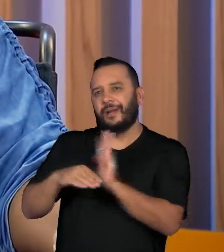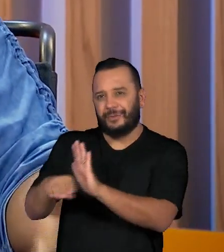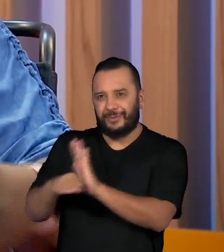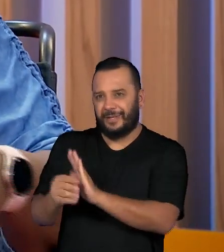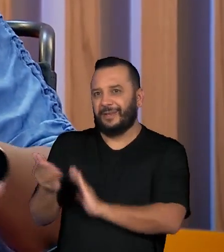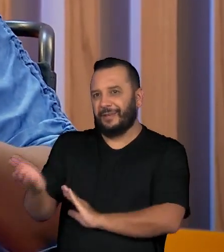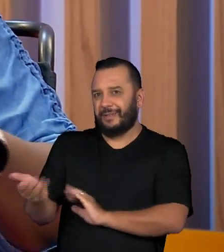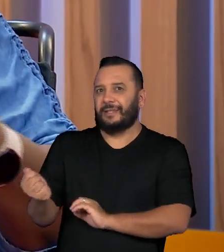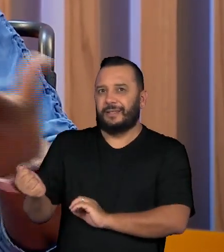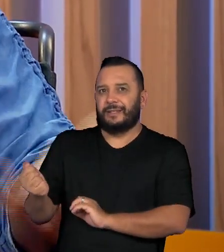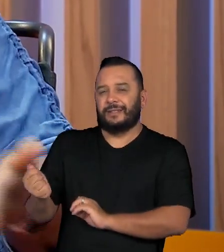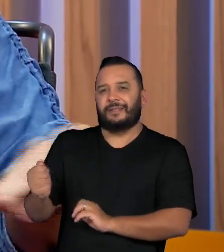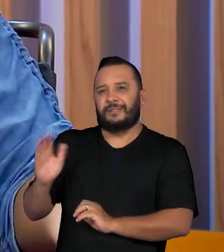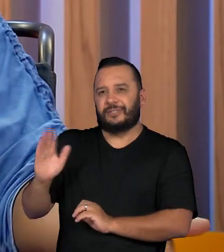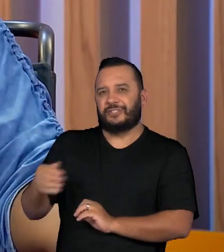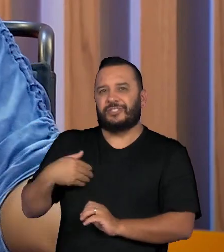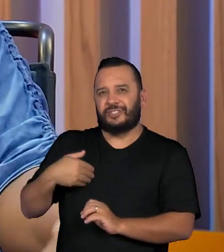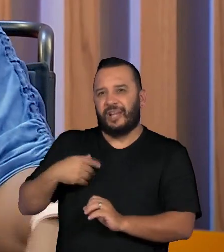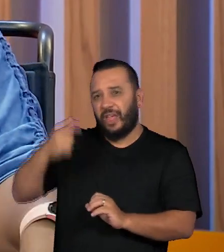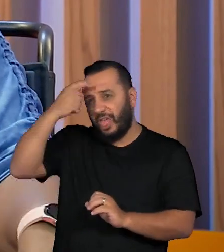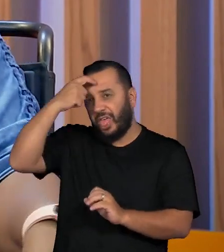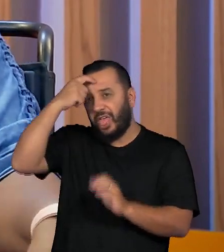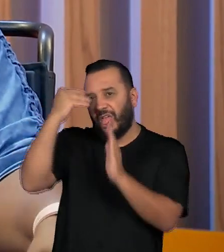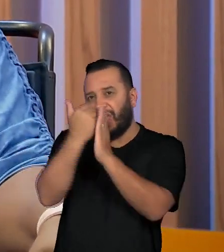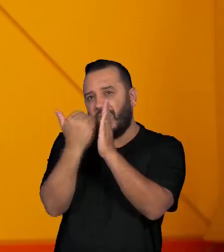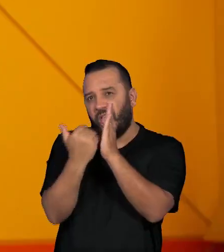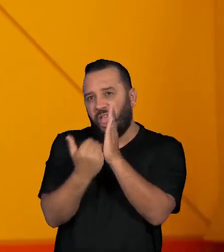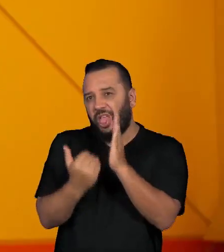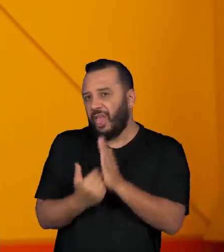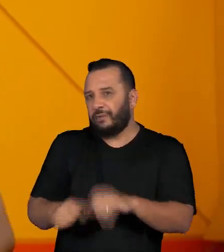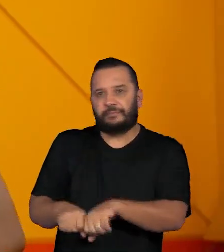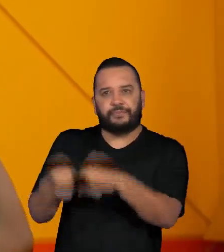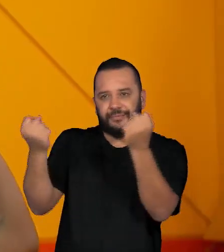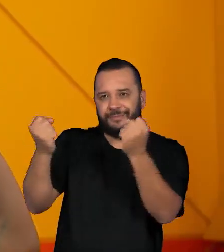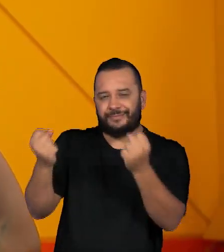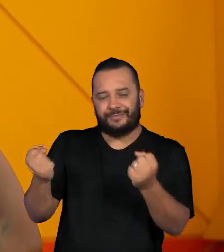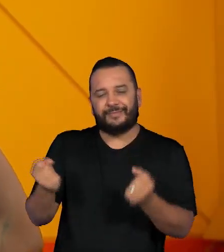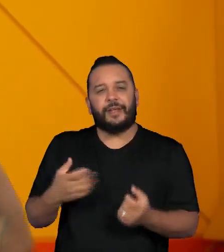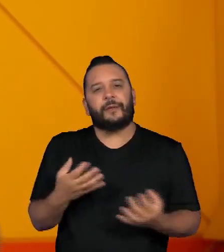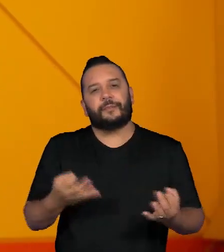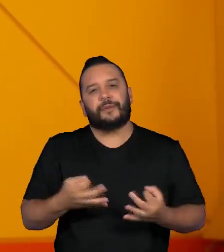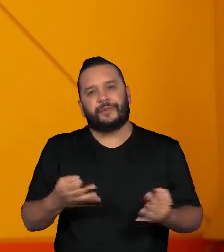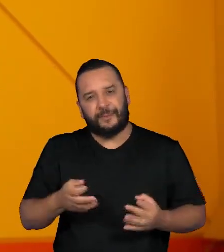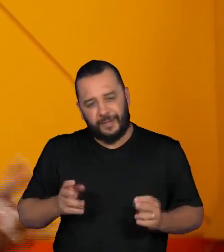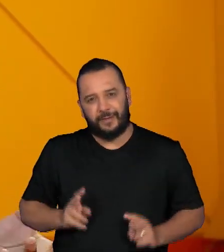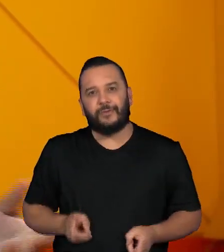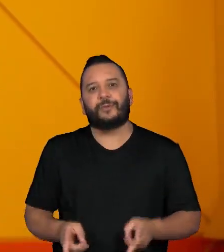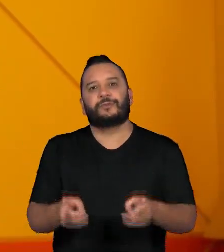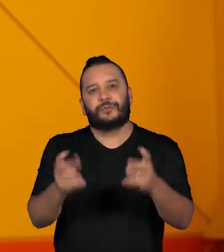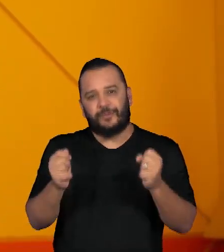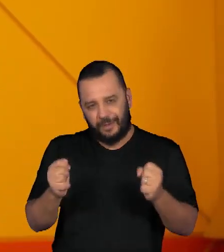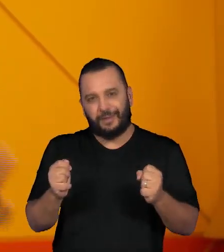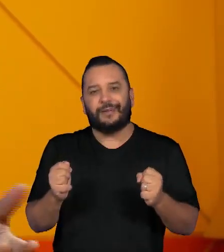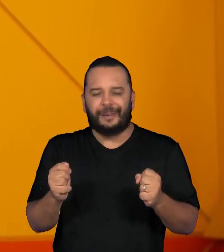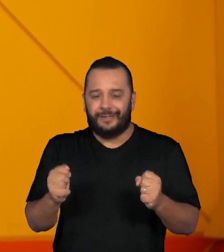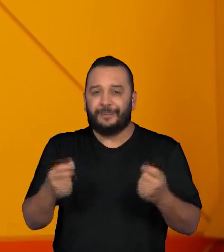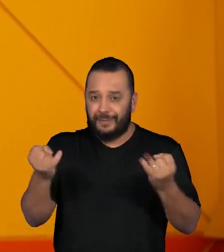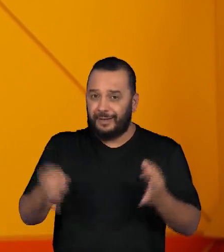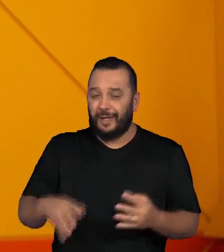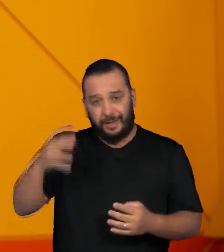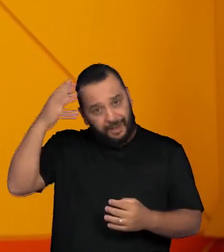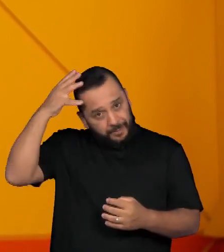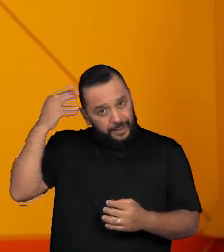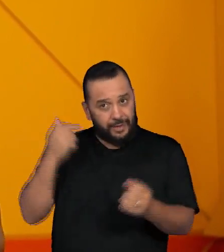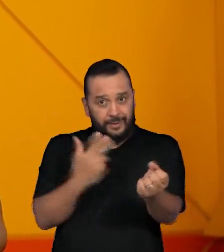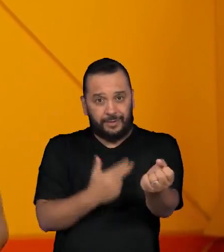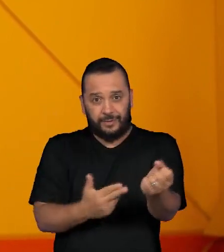né, para que quebrem esses estigmas raciais. Ai, perfeito. A gente vai continuar ainda conversando. Vamos falar de cabelos,